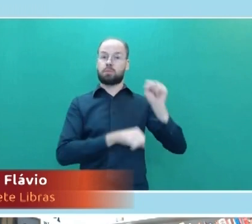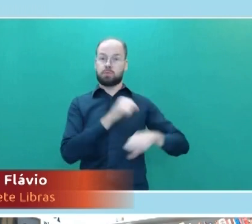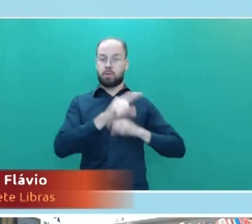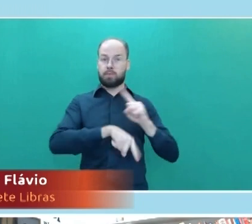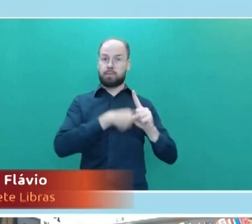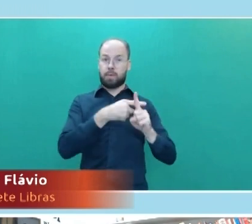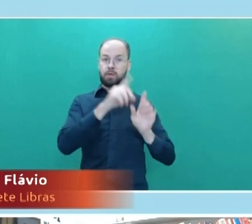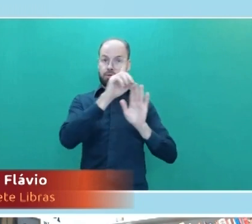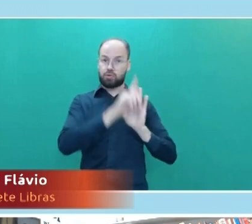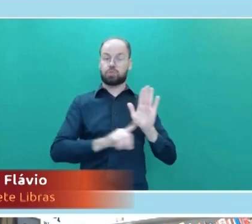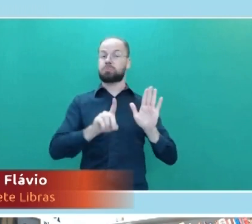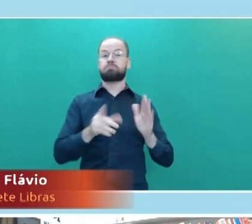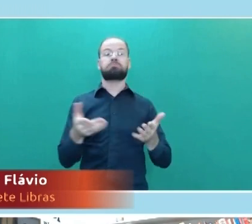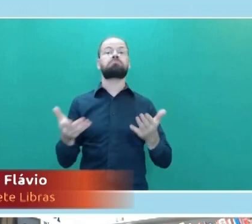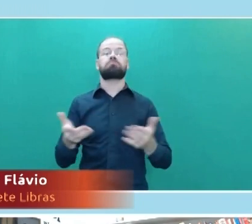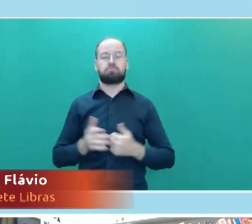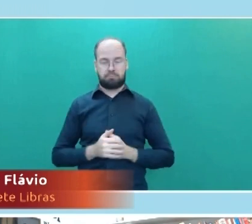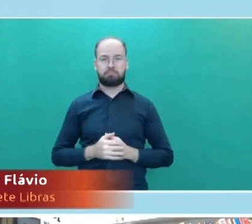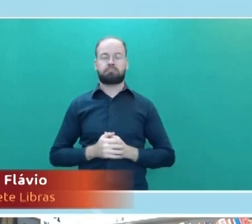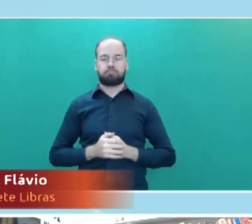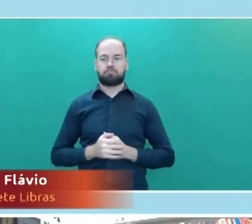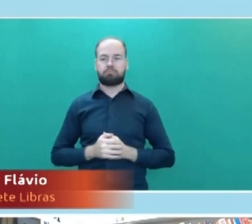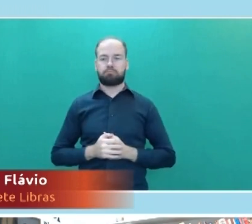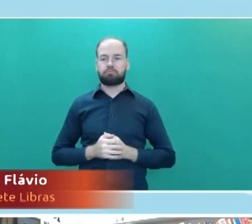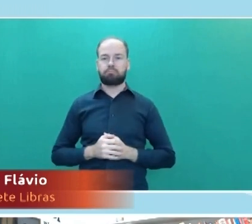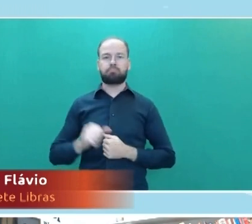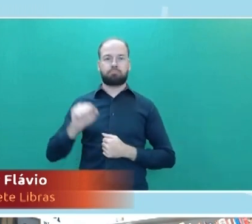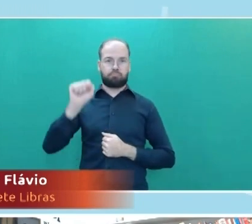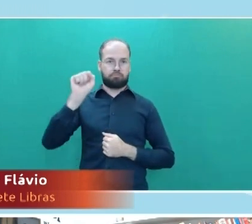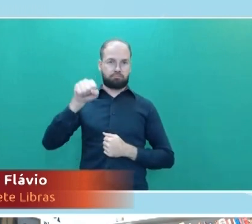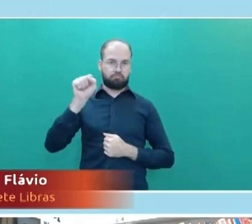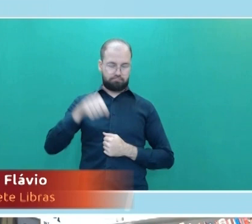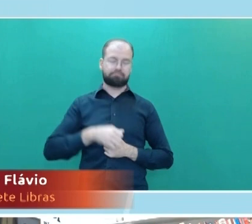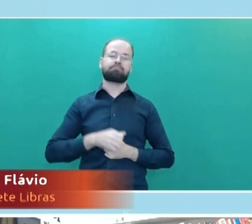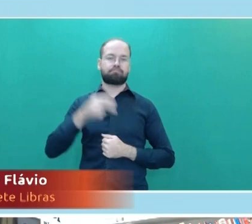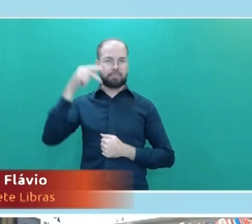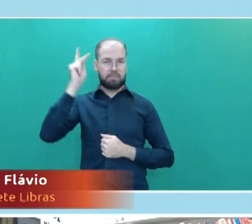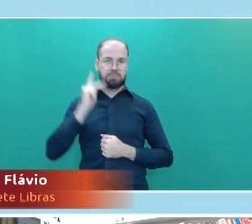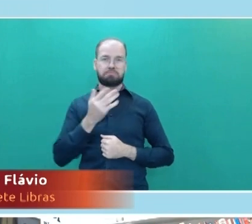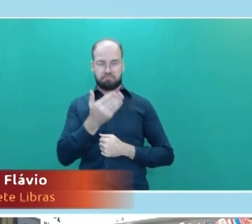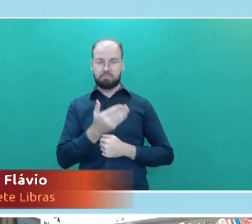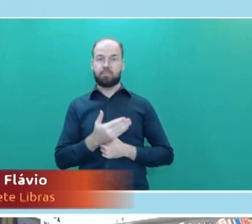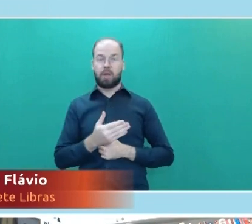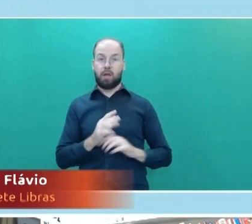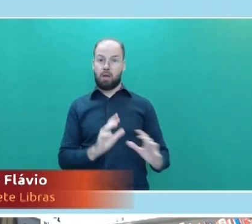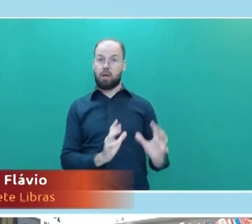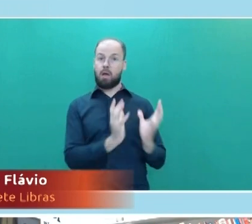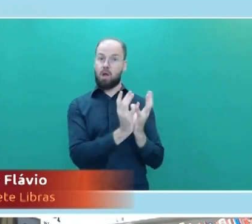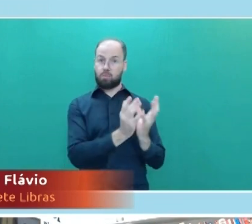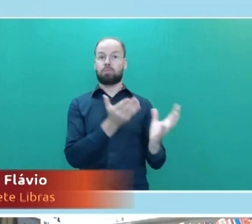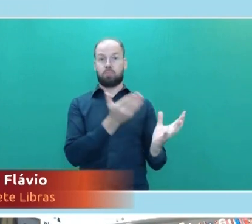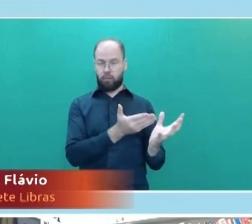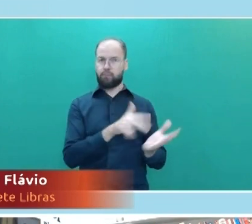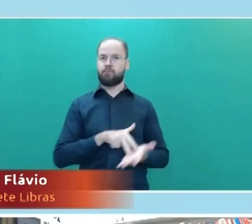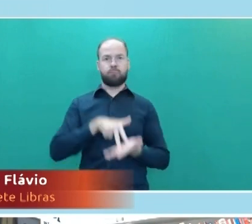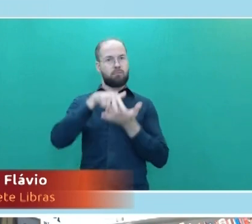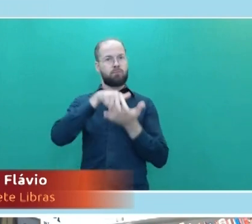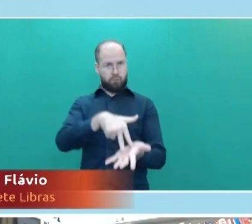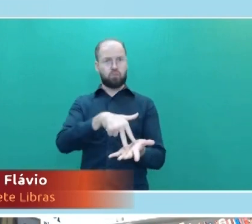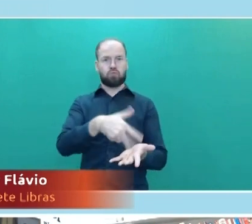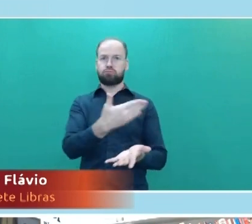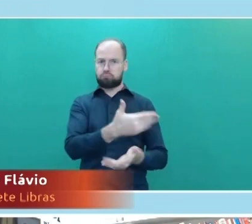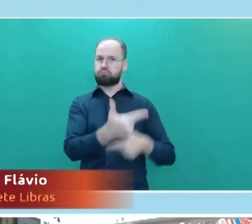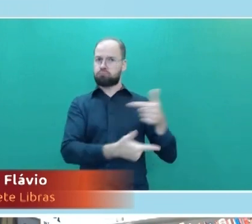direitos? Sim, Camila, é uma categoria muito vívida, ela é uma categoria também que